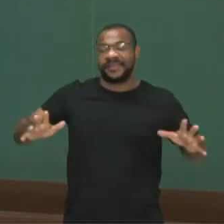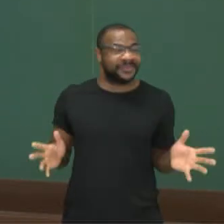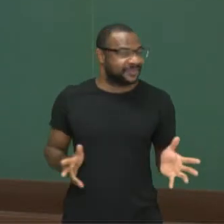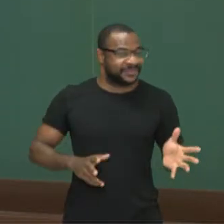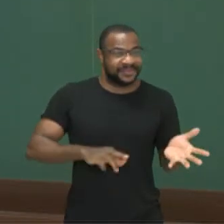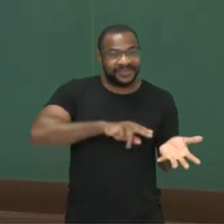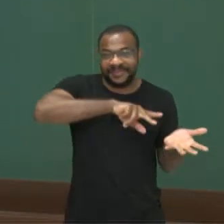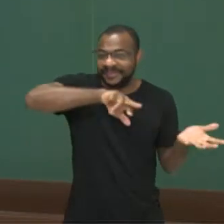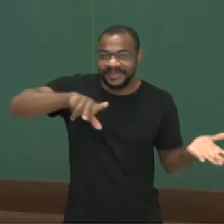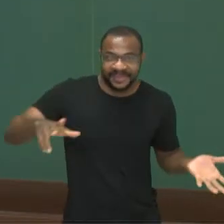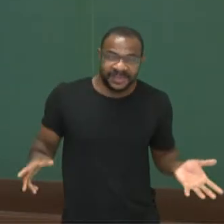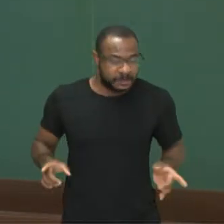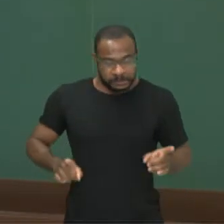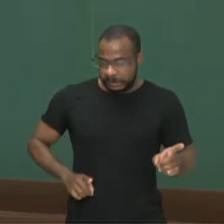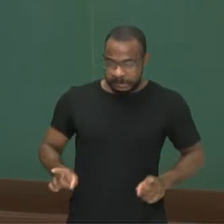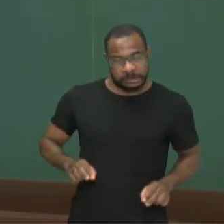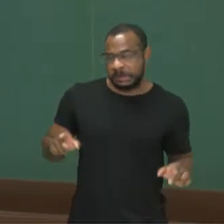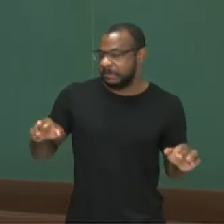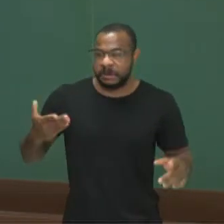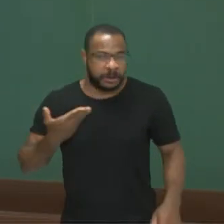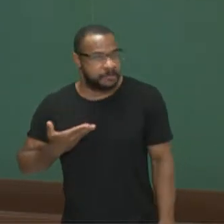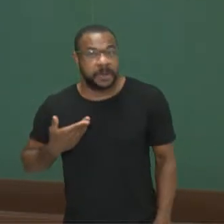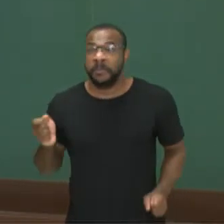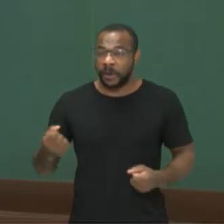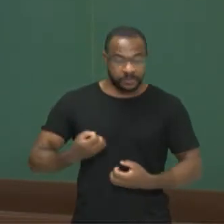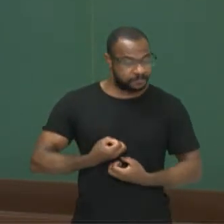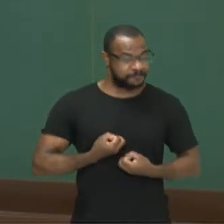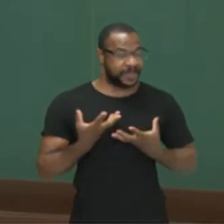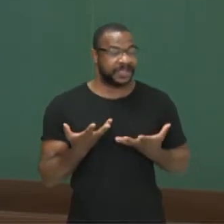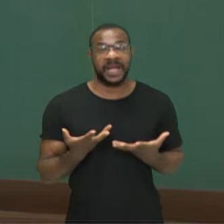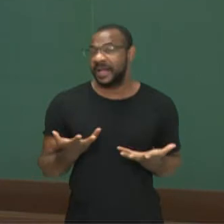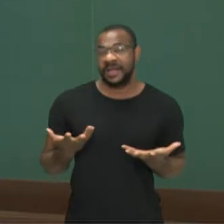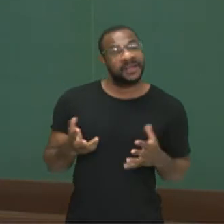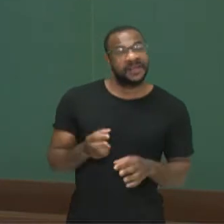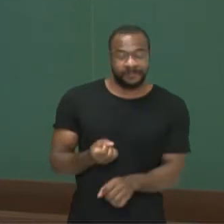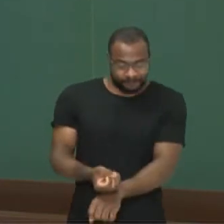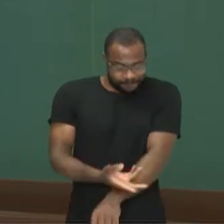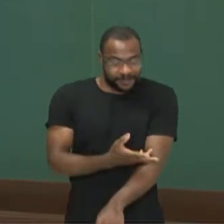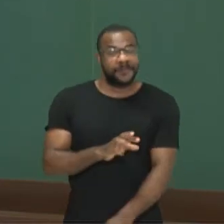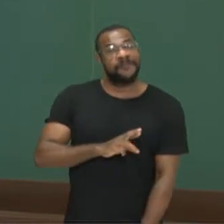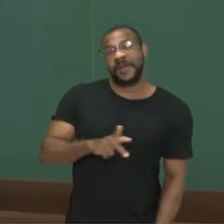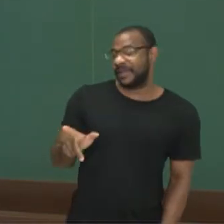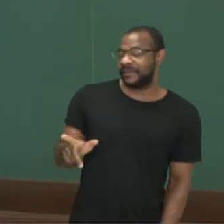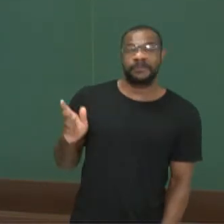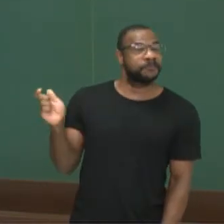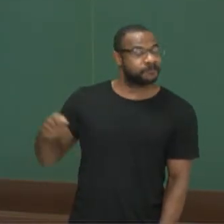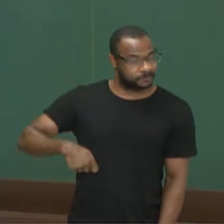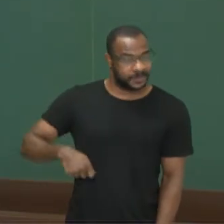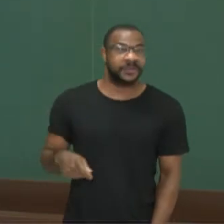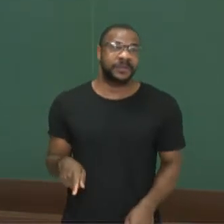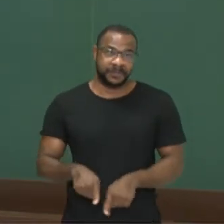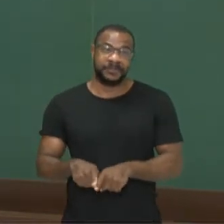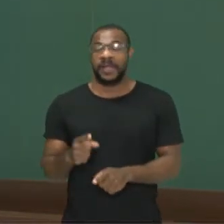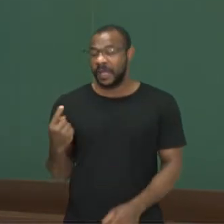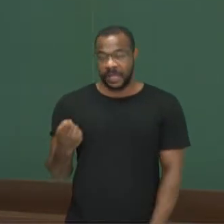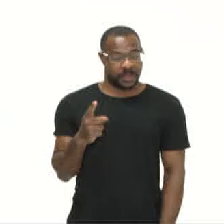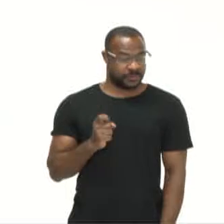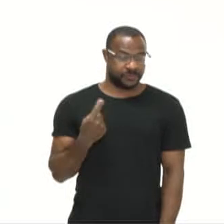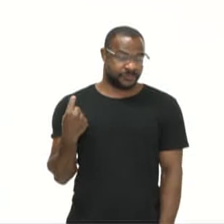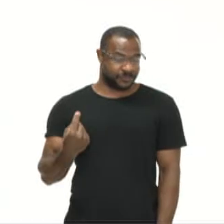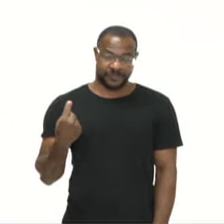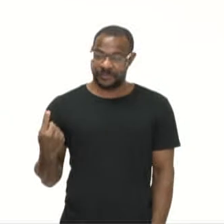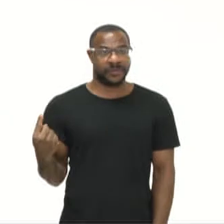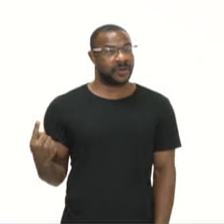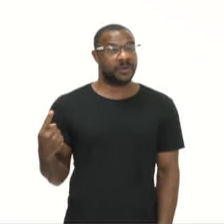você, um irmão, um primo, um amigo, pode se expressar emocionalmente muito diferente de você. Isso é individual. Já